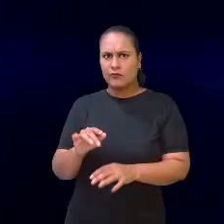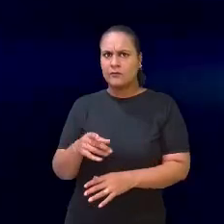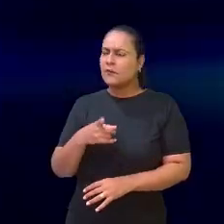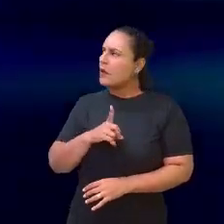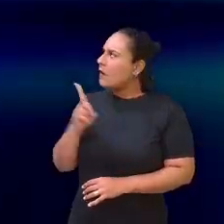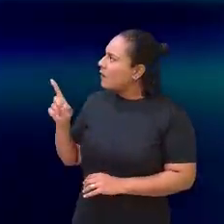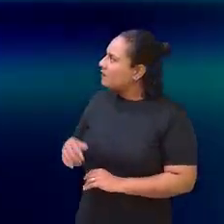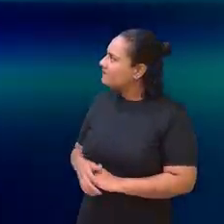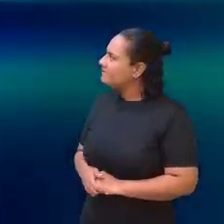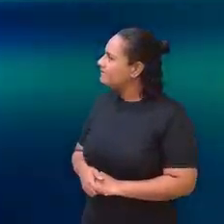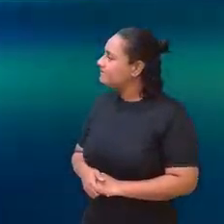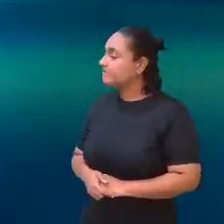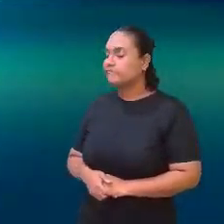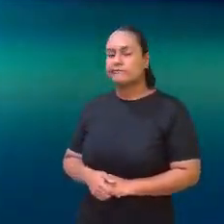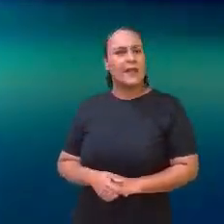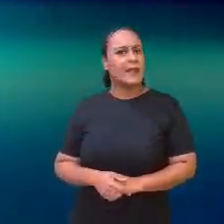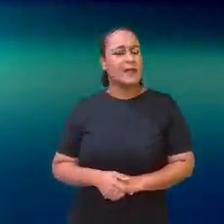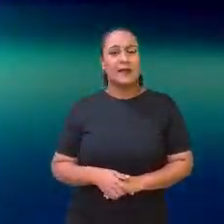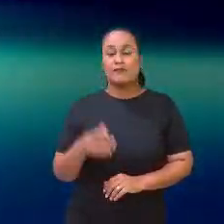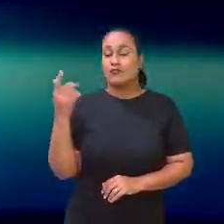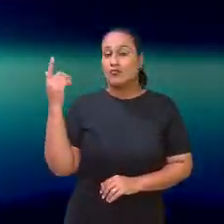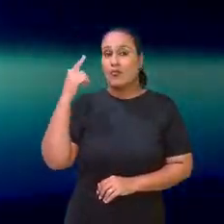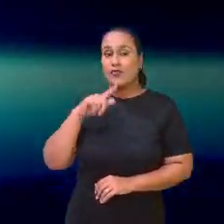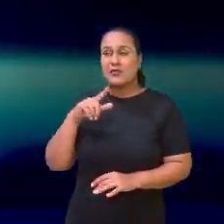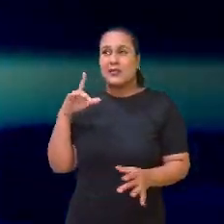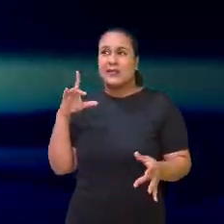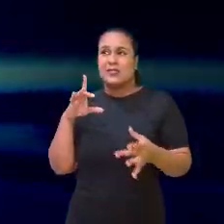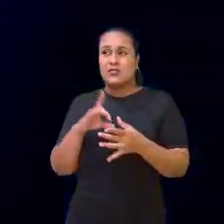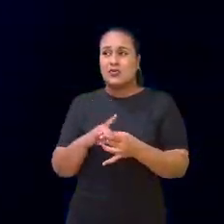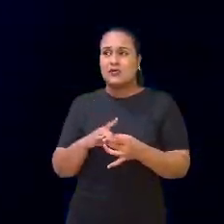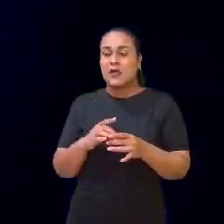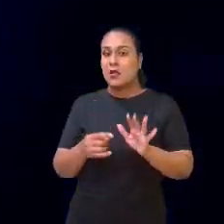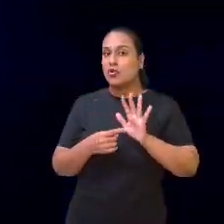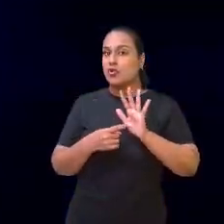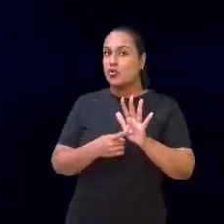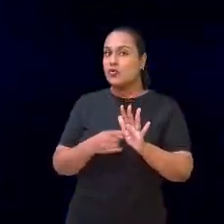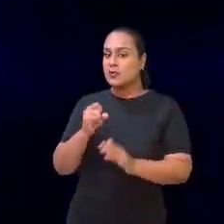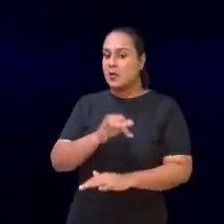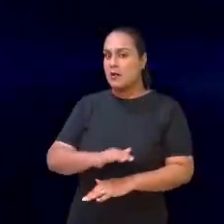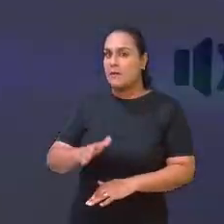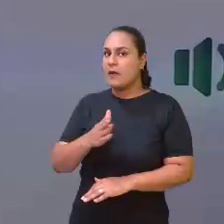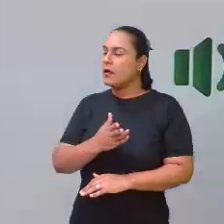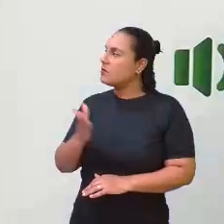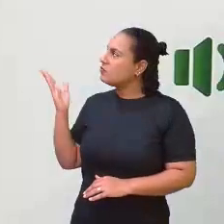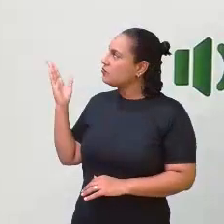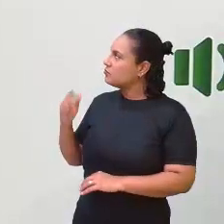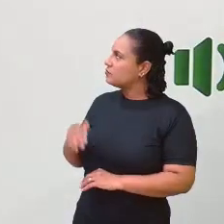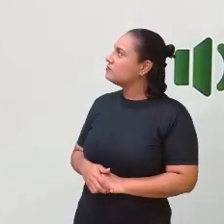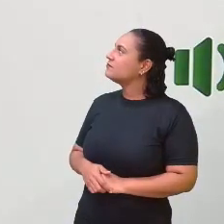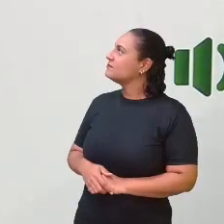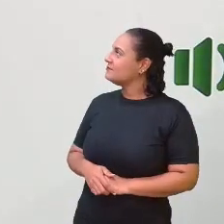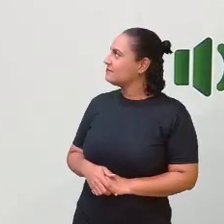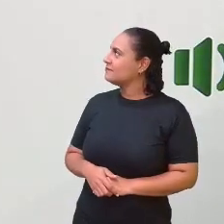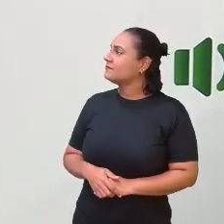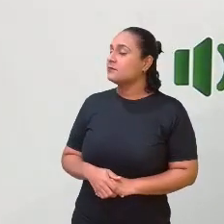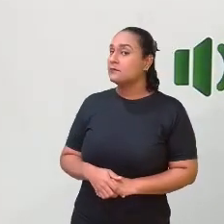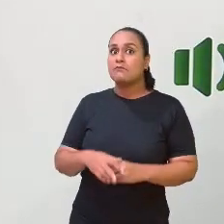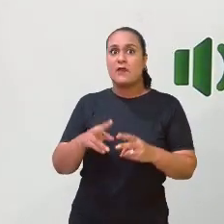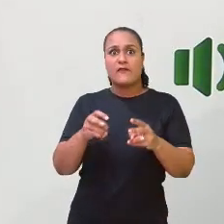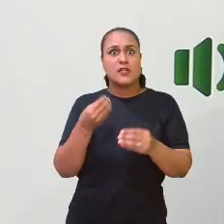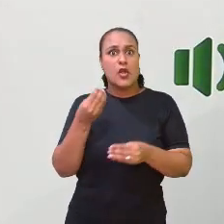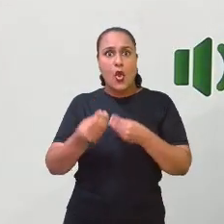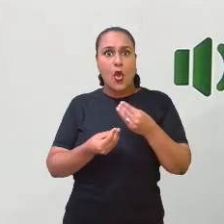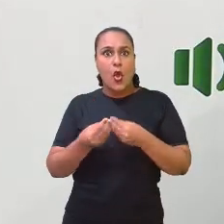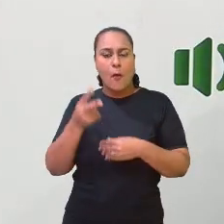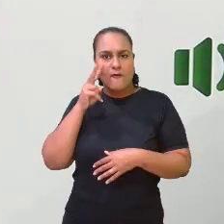Às vezes a gente não consegue associar. E eu trouxe essa imagem, vamos dizer assim, nua e crua, né? Eu